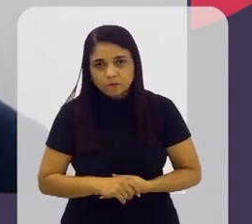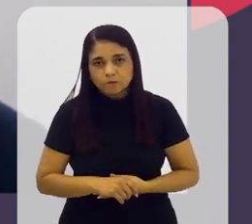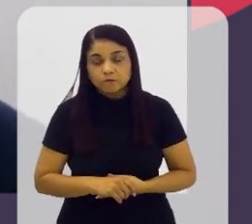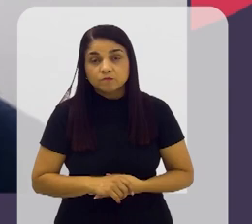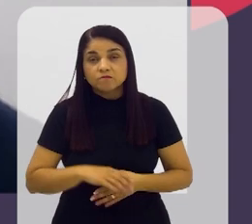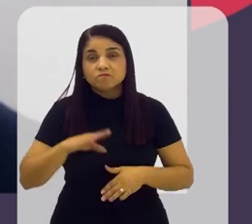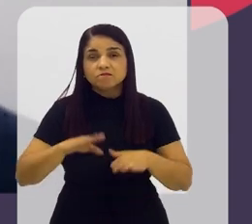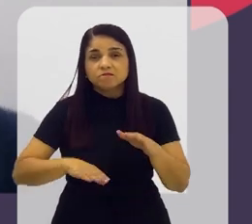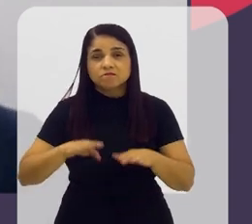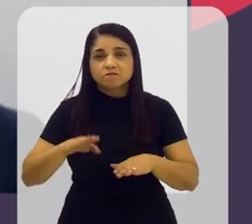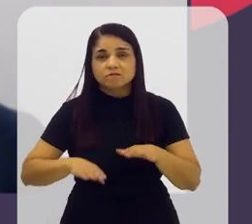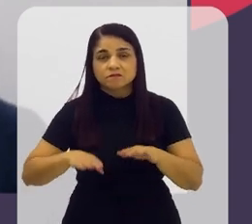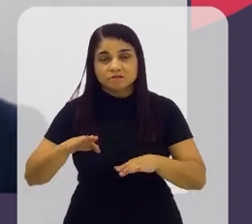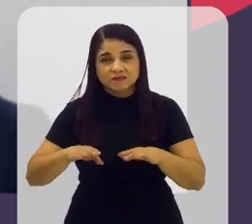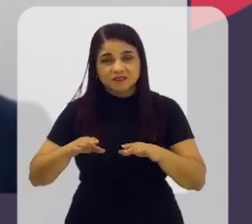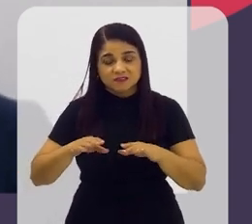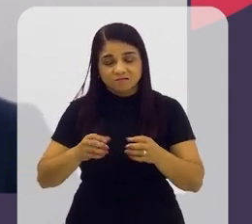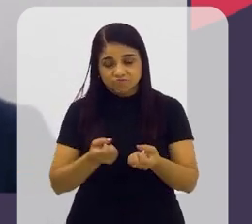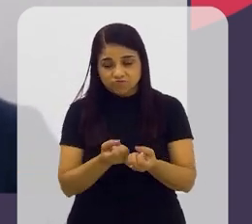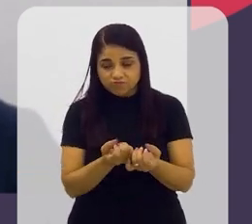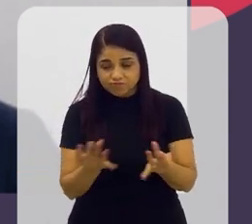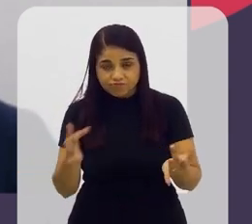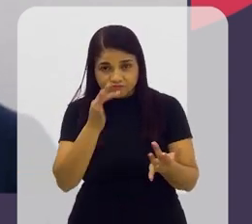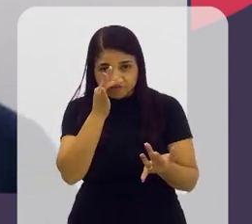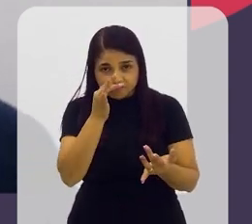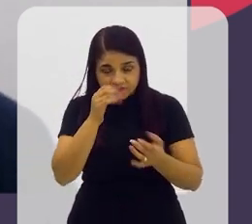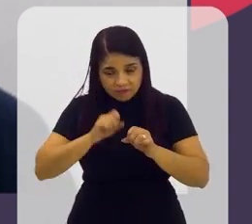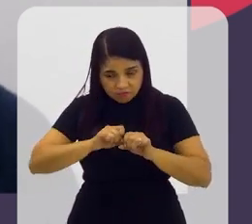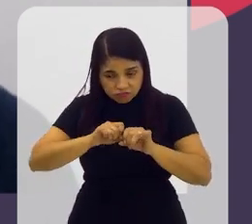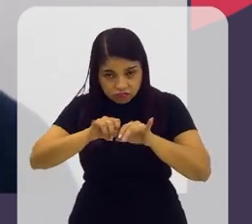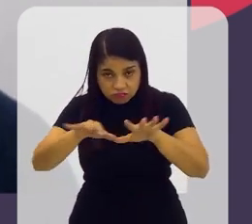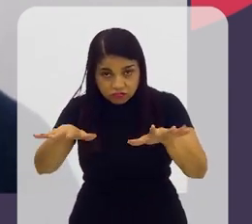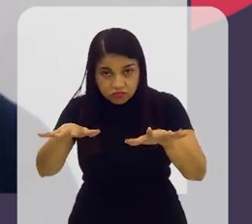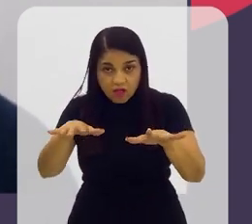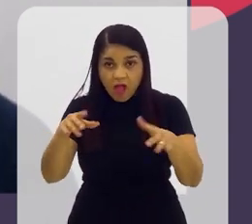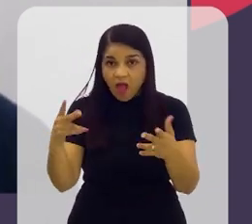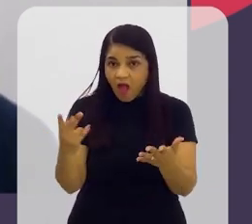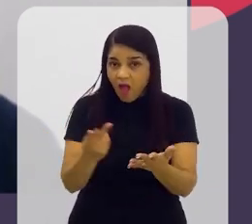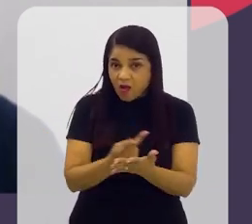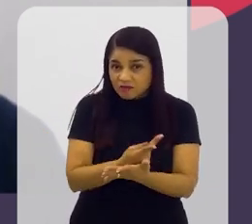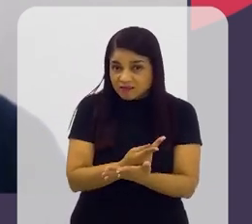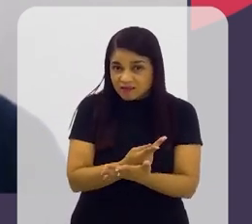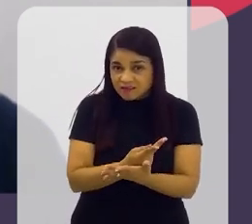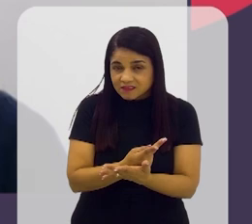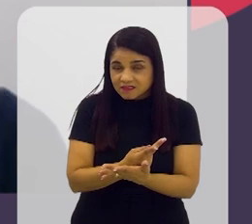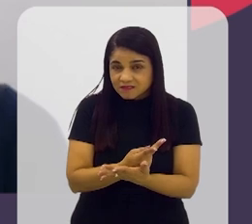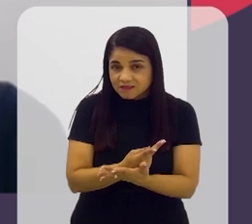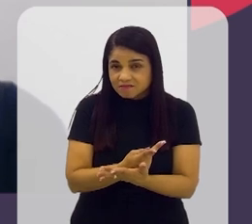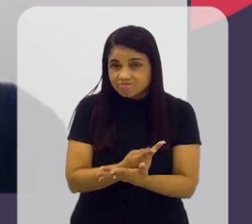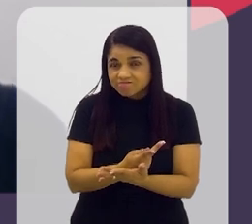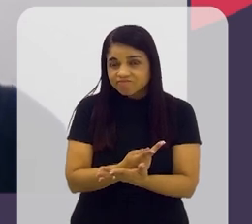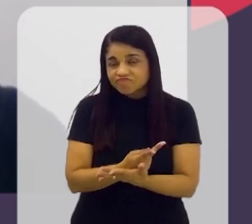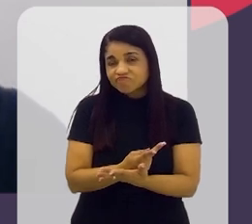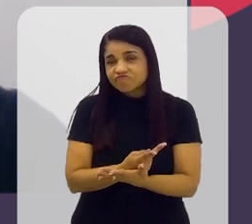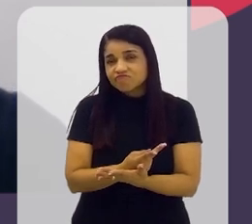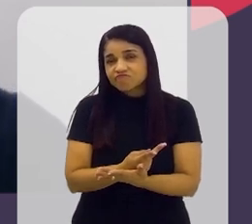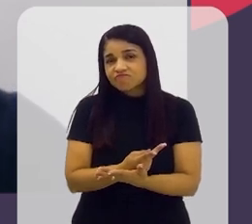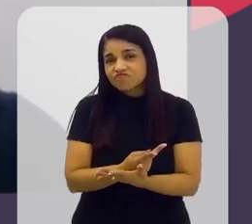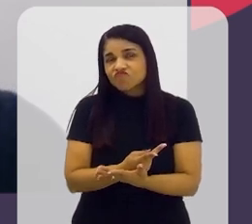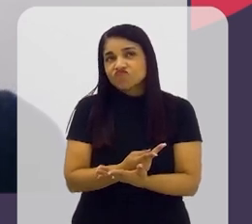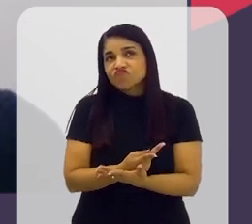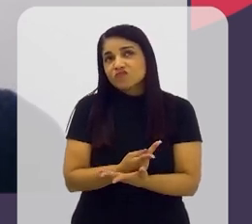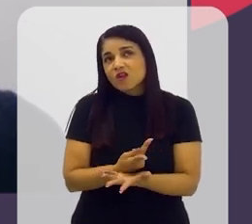Porque muitas vezes as invasões biológicas, elas ocorrem, mas elas ocorrem de forma que